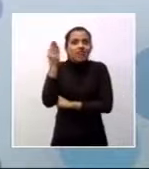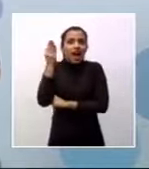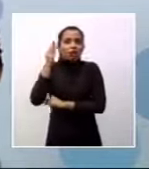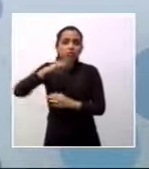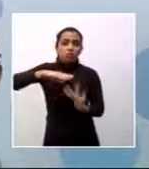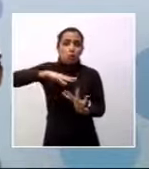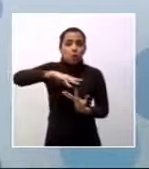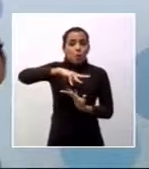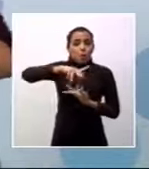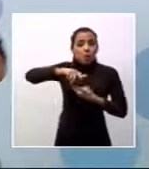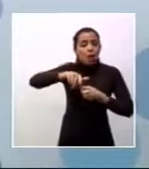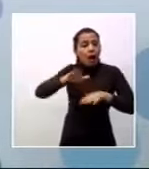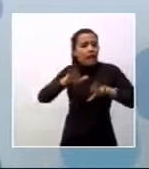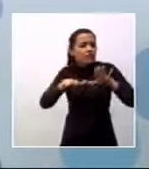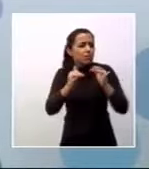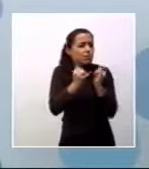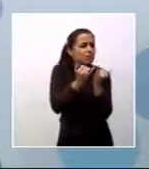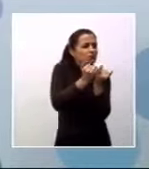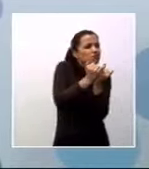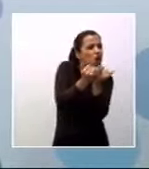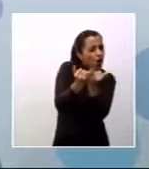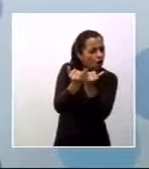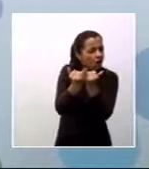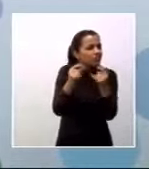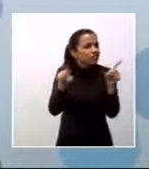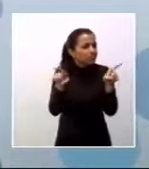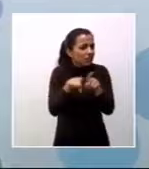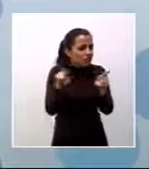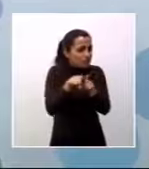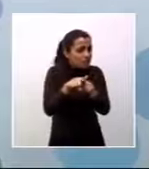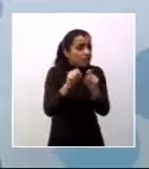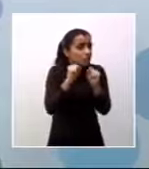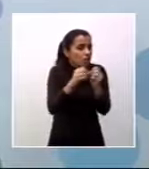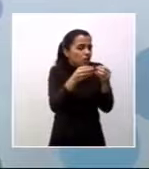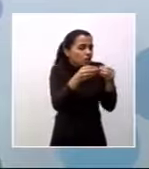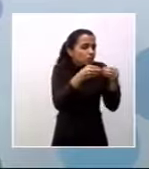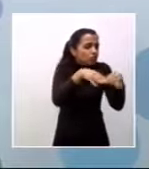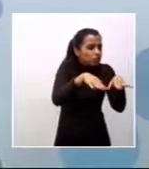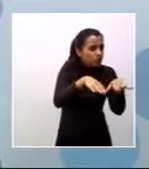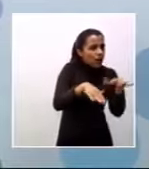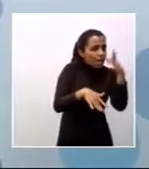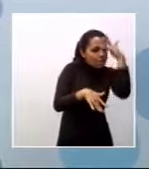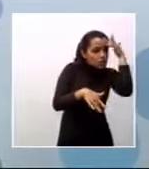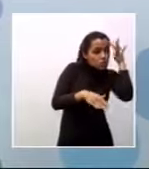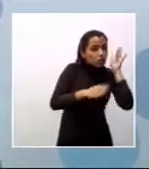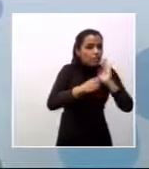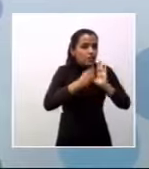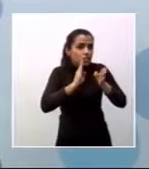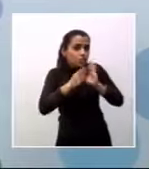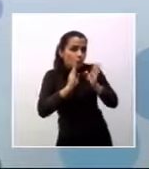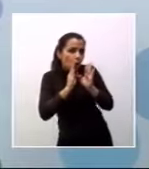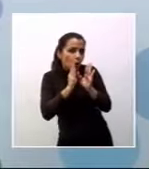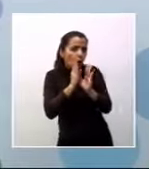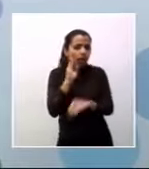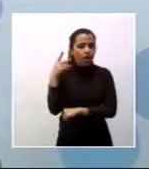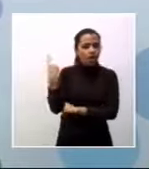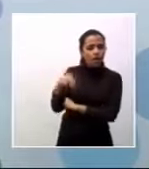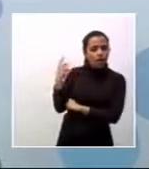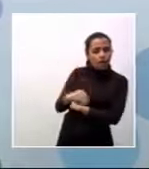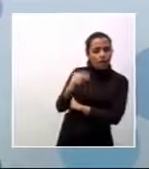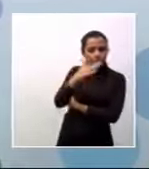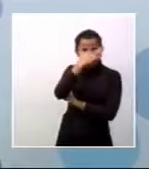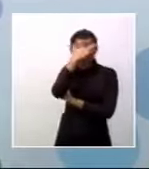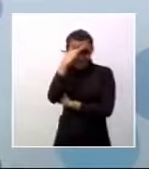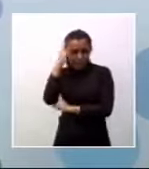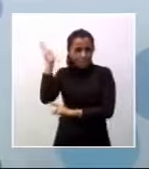global também pode ser aquela fofoquinha aquele boato do dia a dia que a gente possa lá o indireta no facebook eu falar mal do outro em alguma